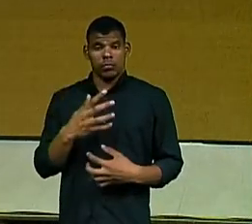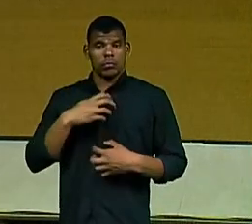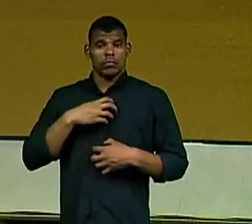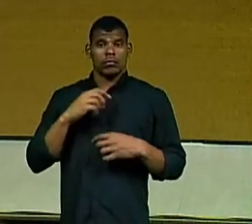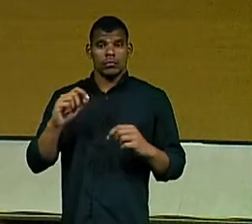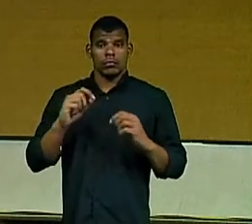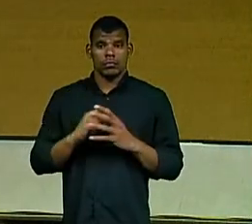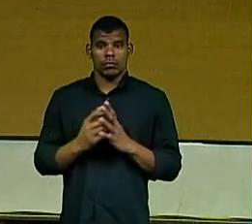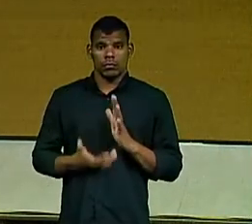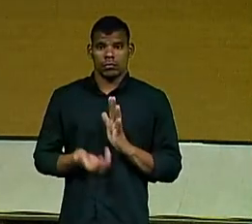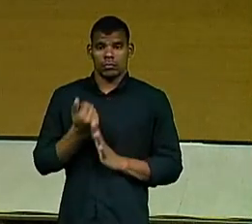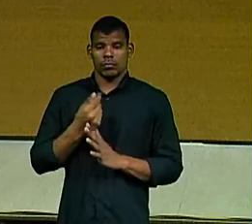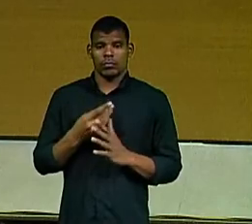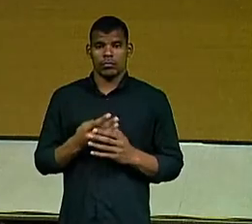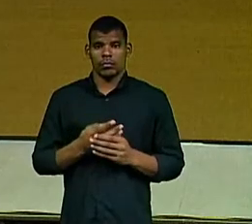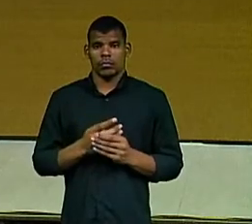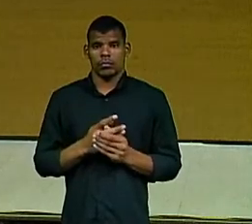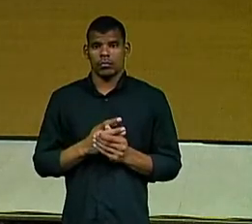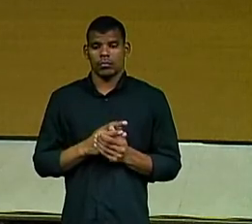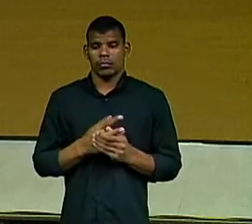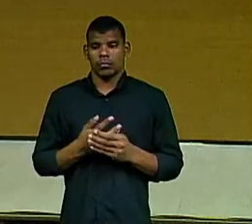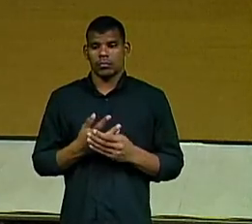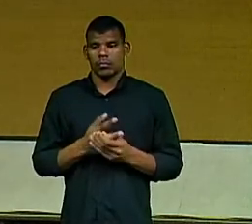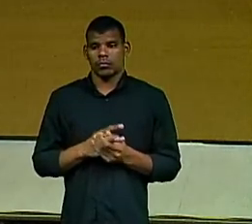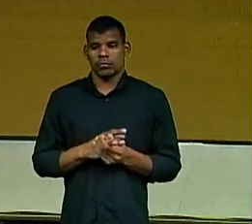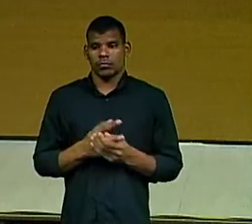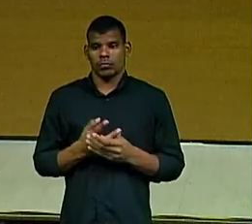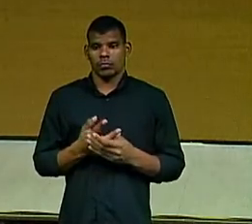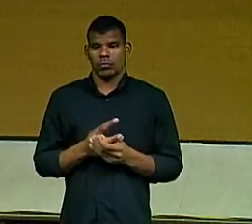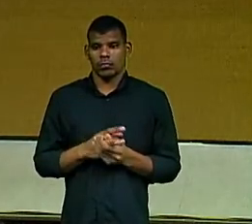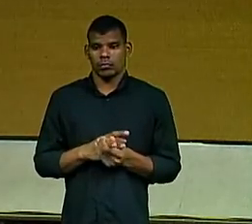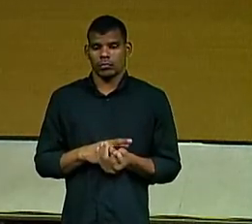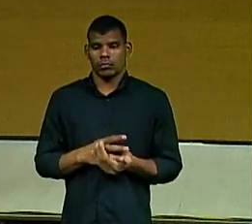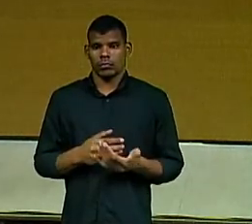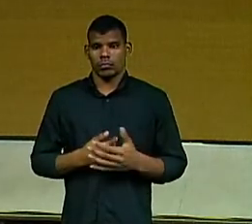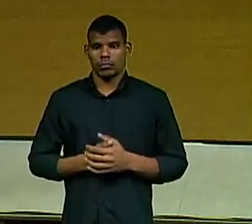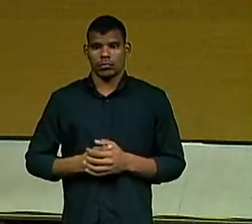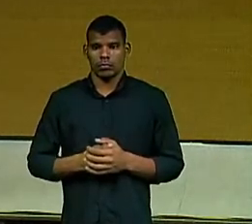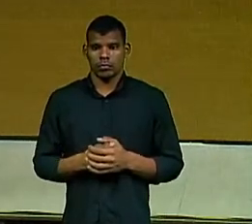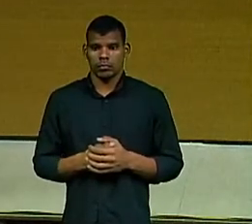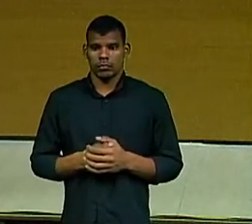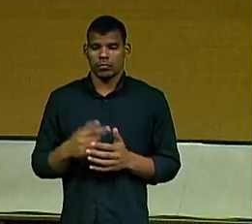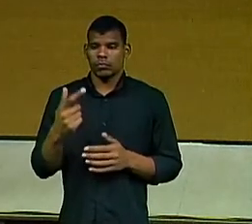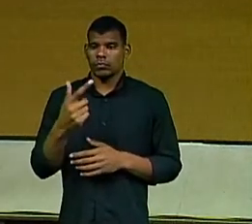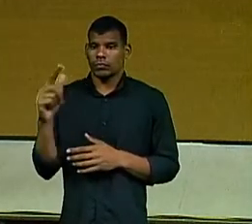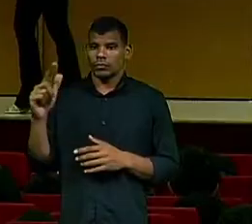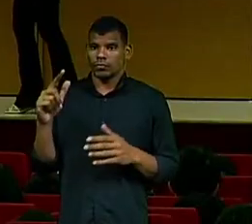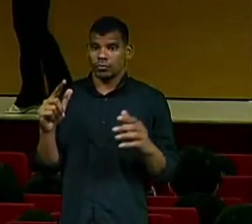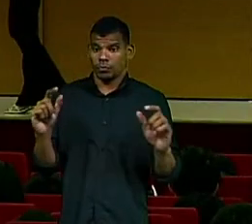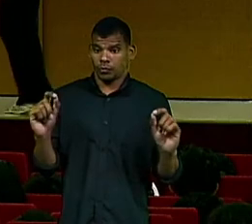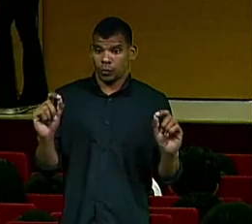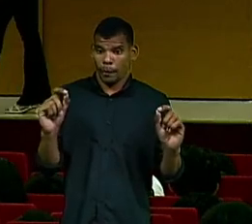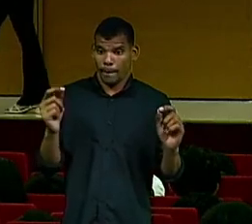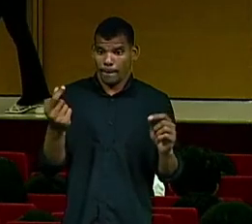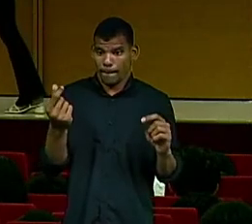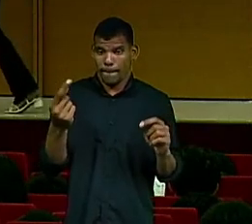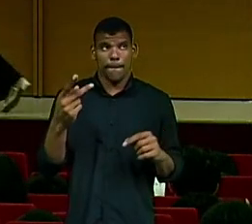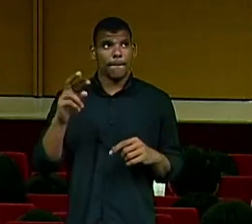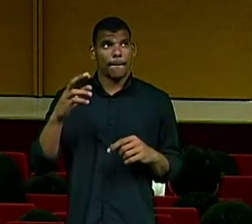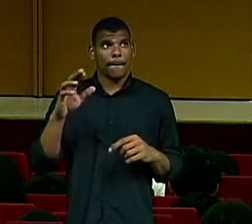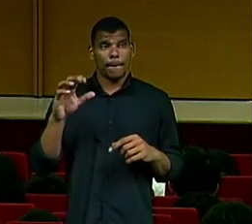furtadas surrupiadas roubadas outra coisa congelar preços